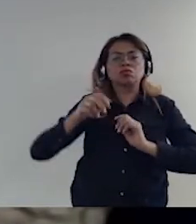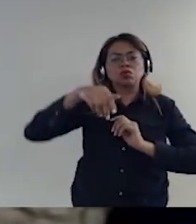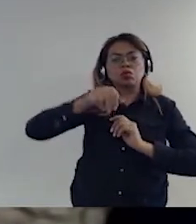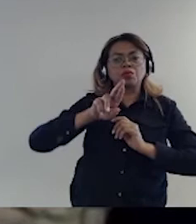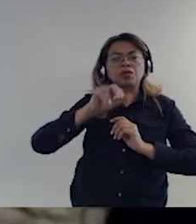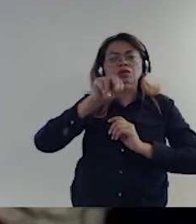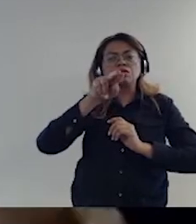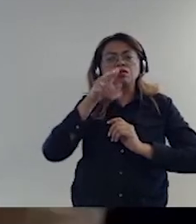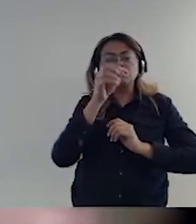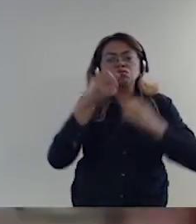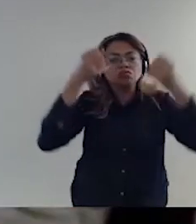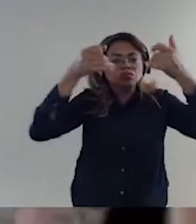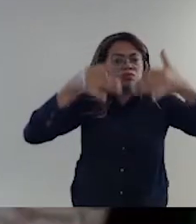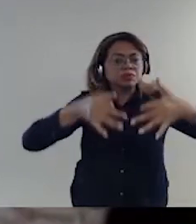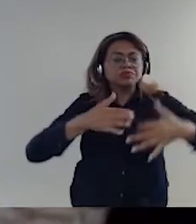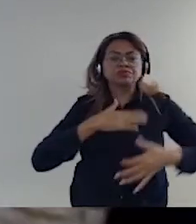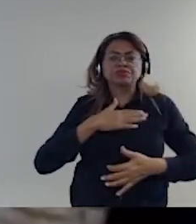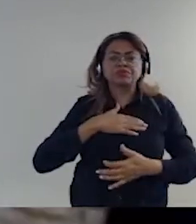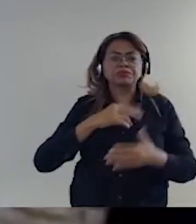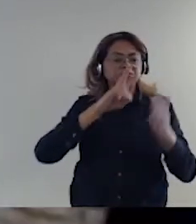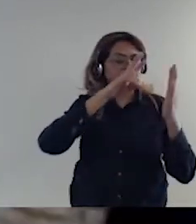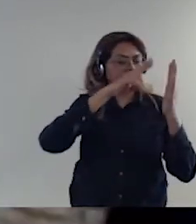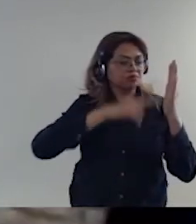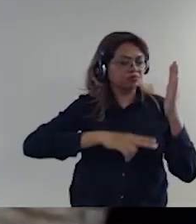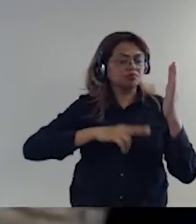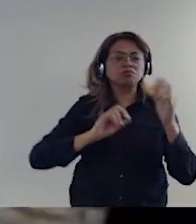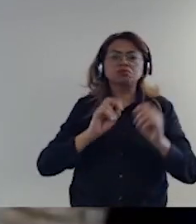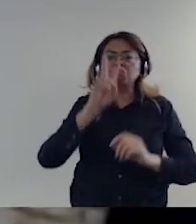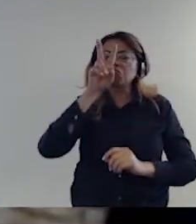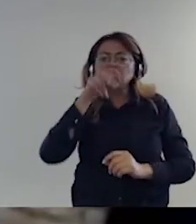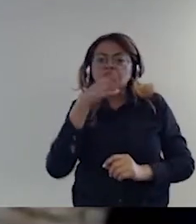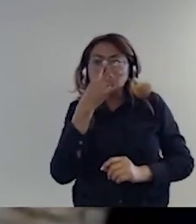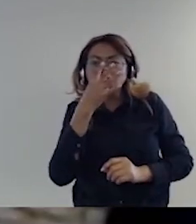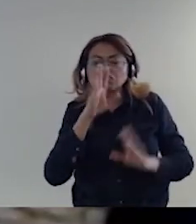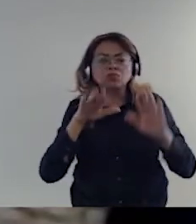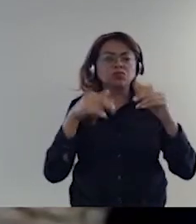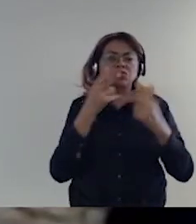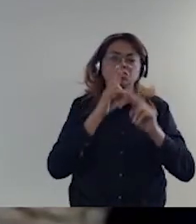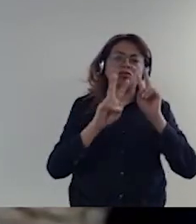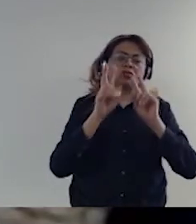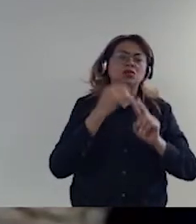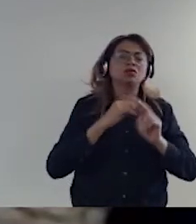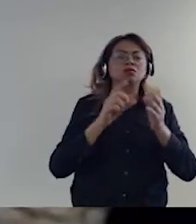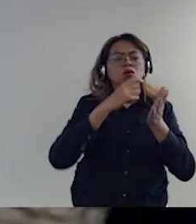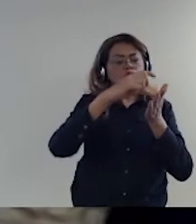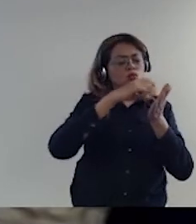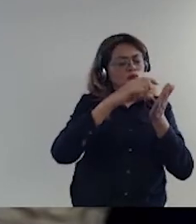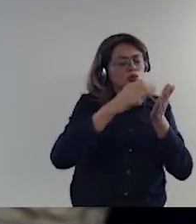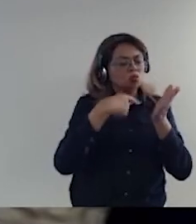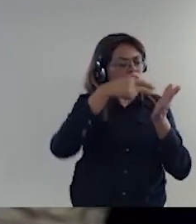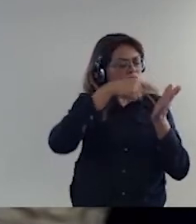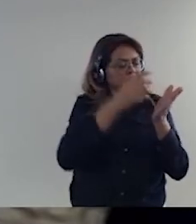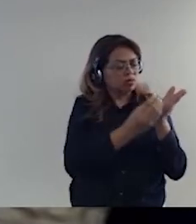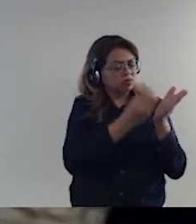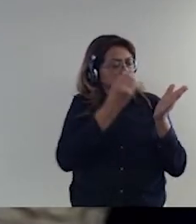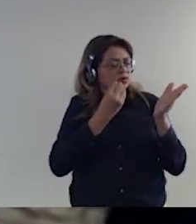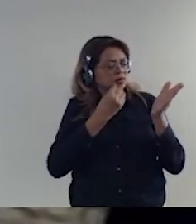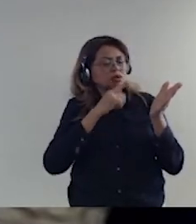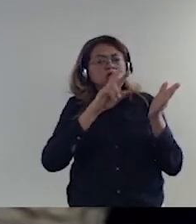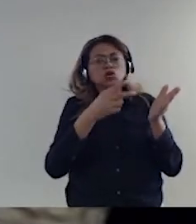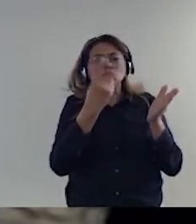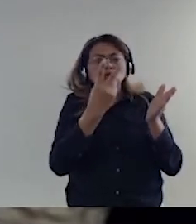E que, na minha leitura, são cláusulas que acabam por compatibilizar 2